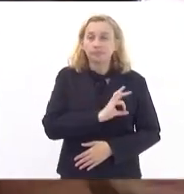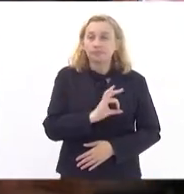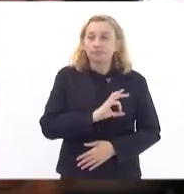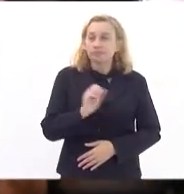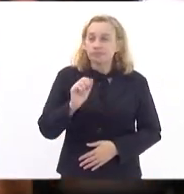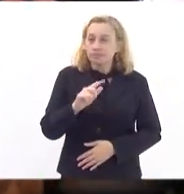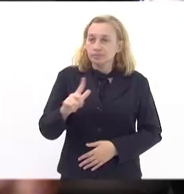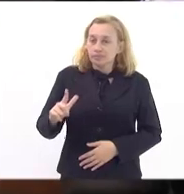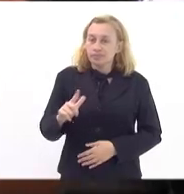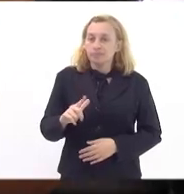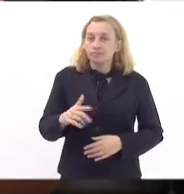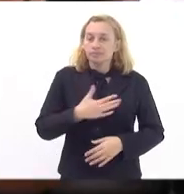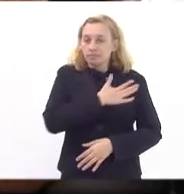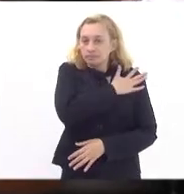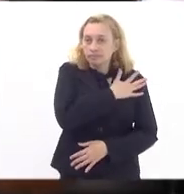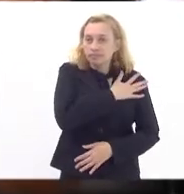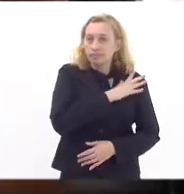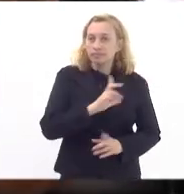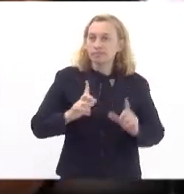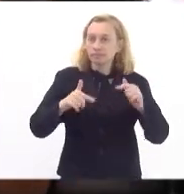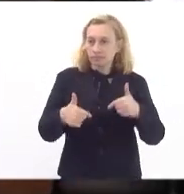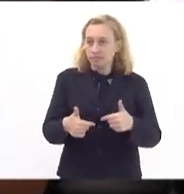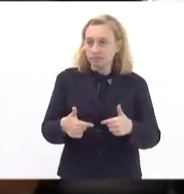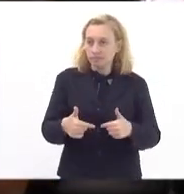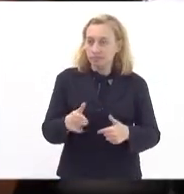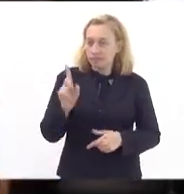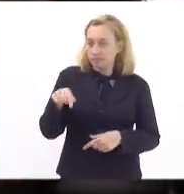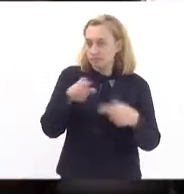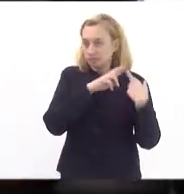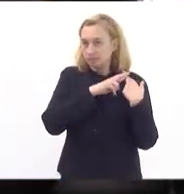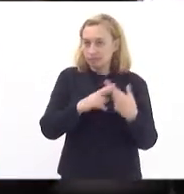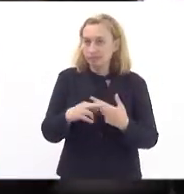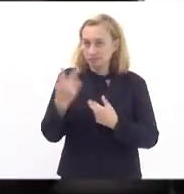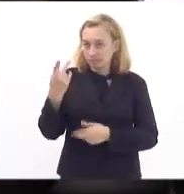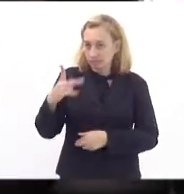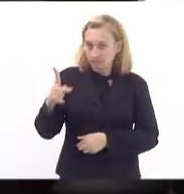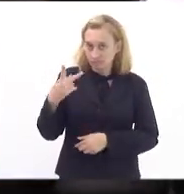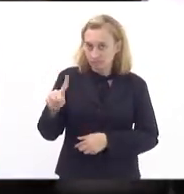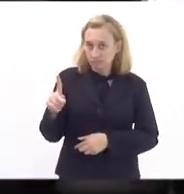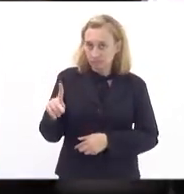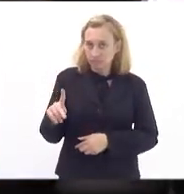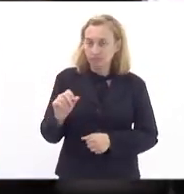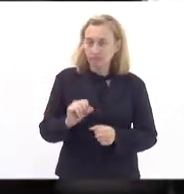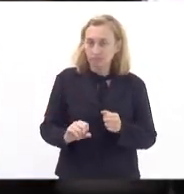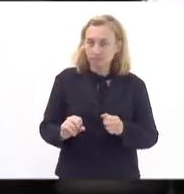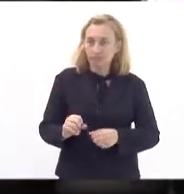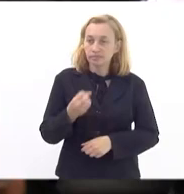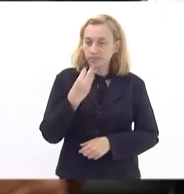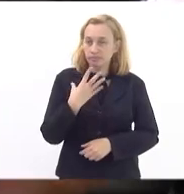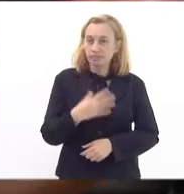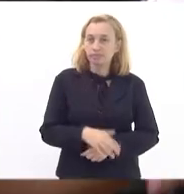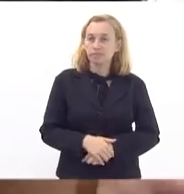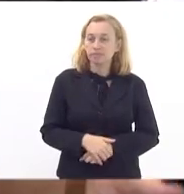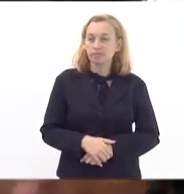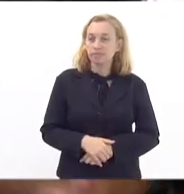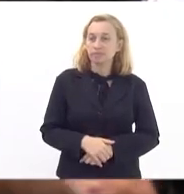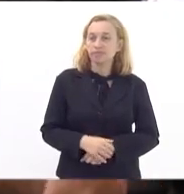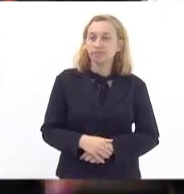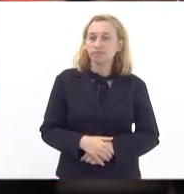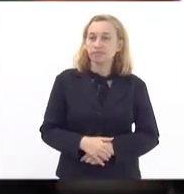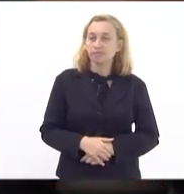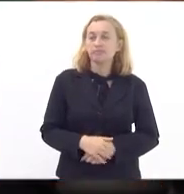Militar Polícia Civil fazendo atuação que é responsabilidade delas né de fazer muito bem e ser